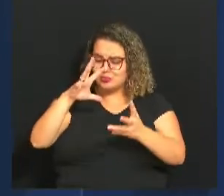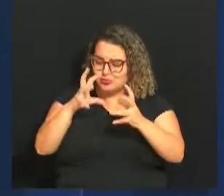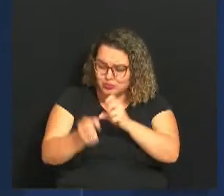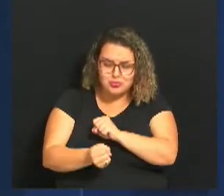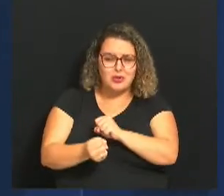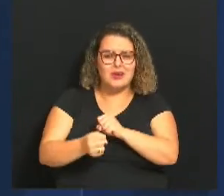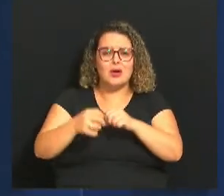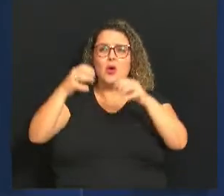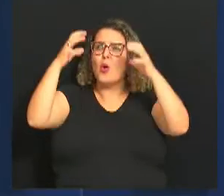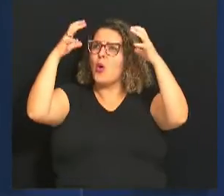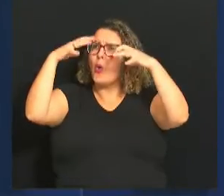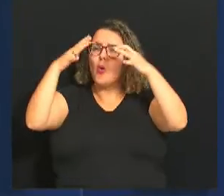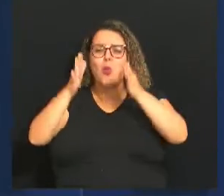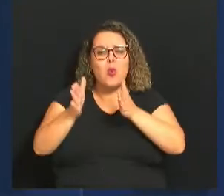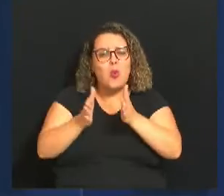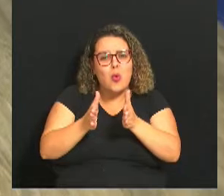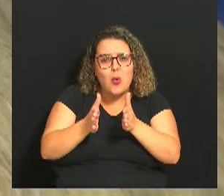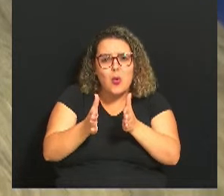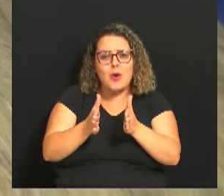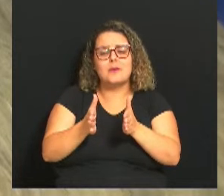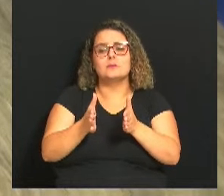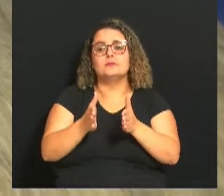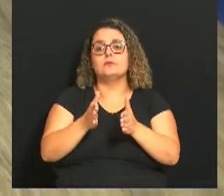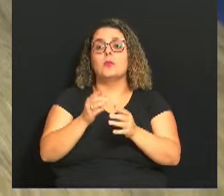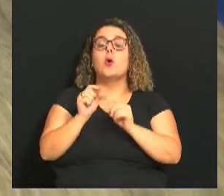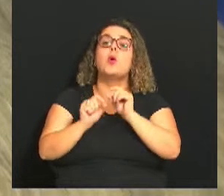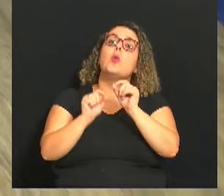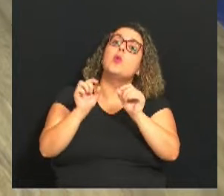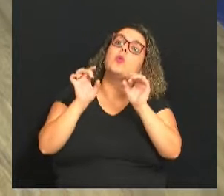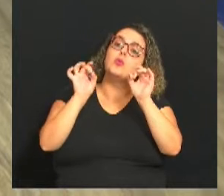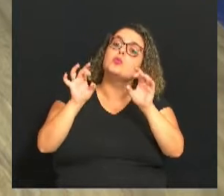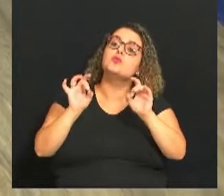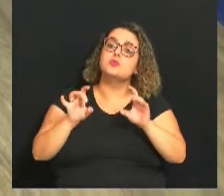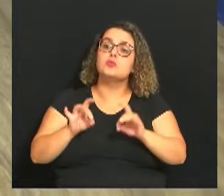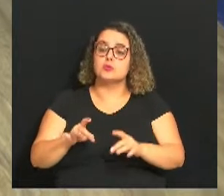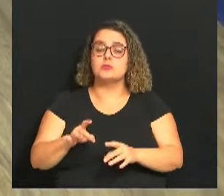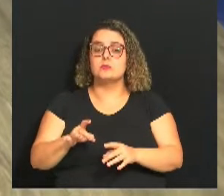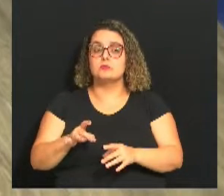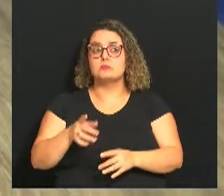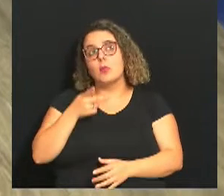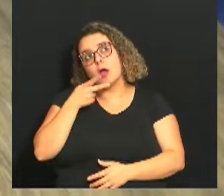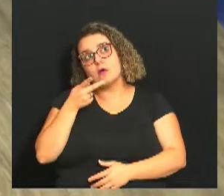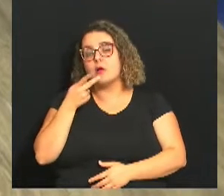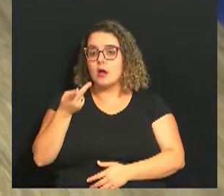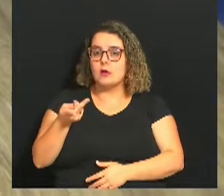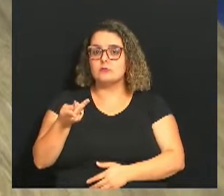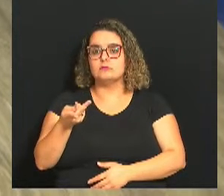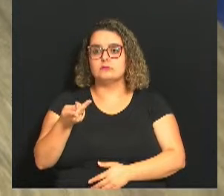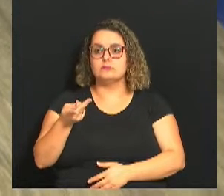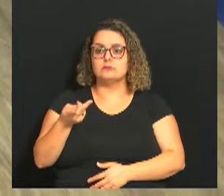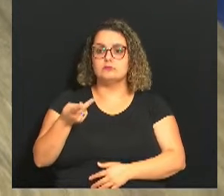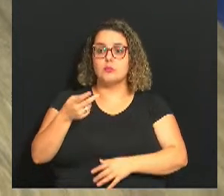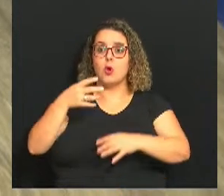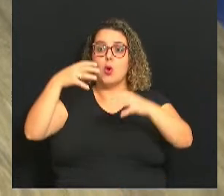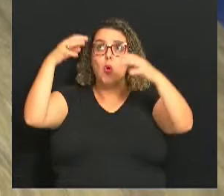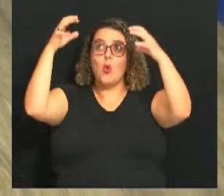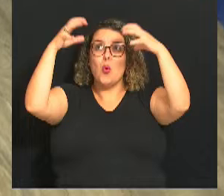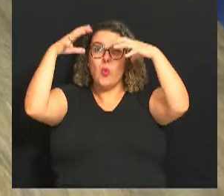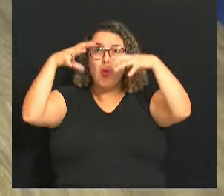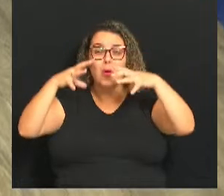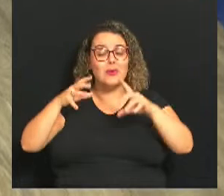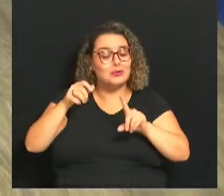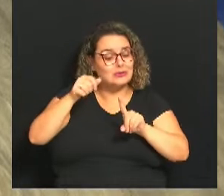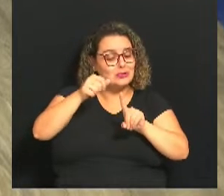em Petrópolis, o que, segundo os especialistas, seria aí as chuvas do mês